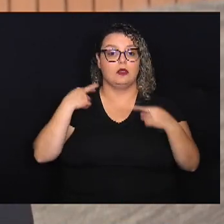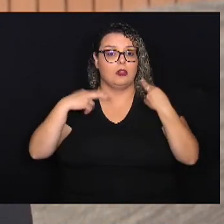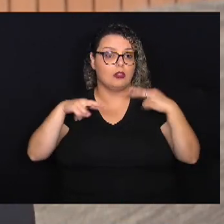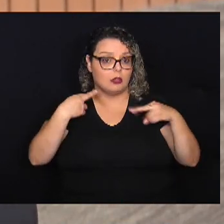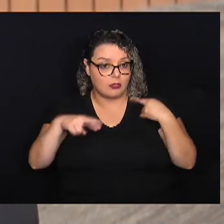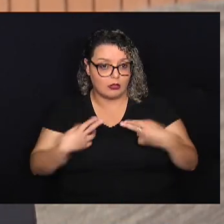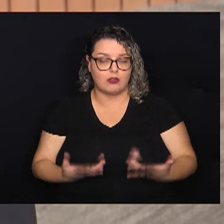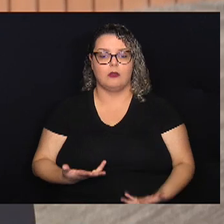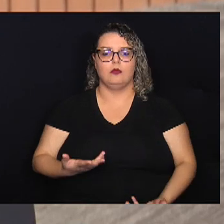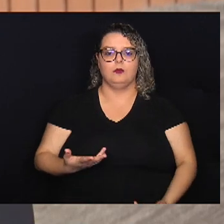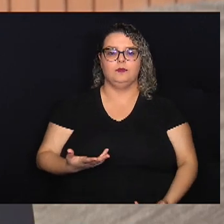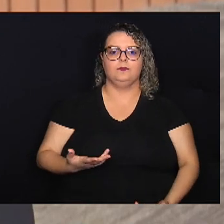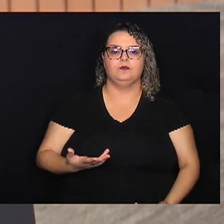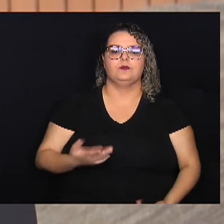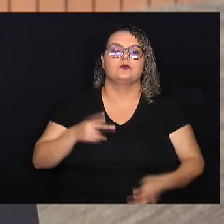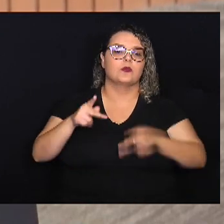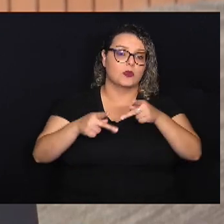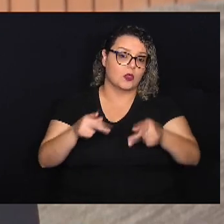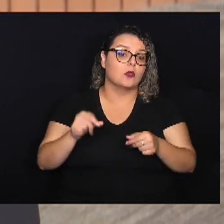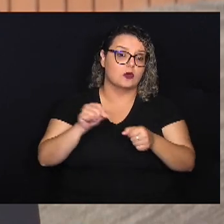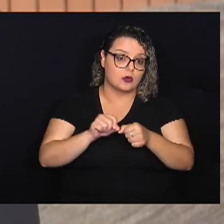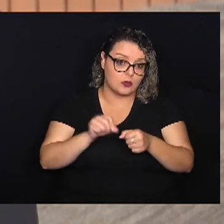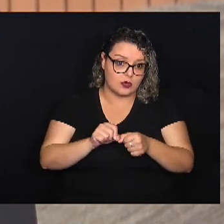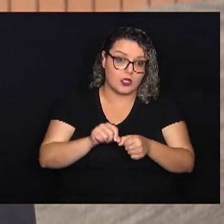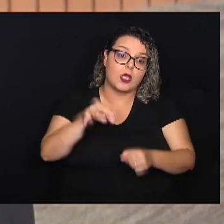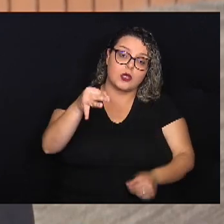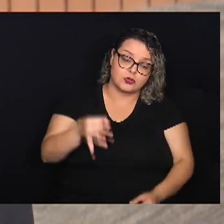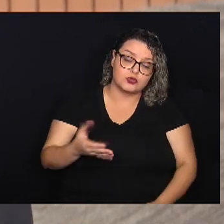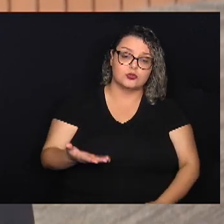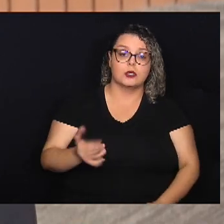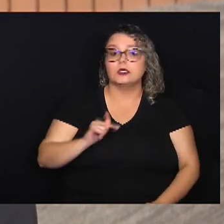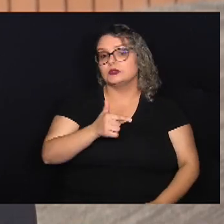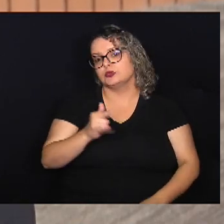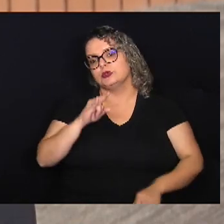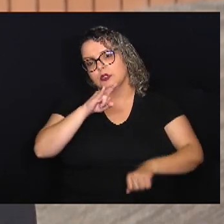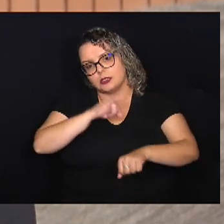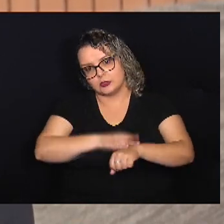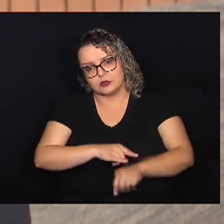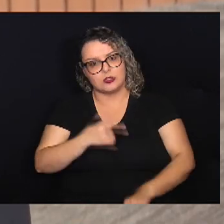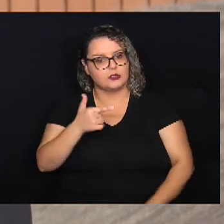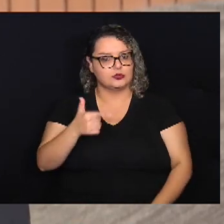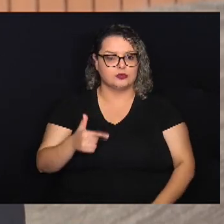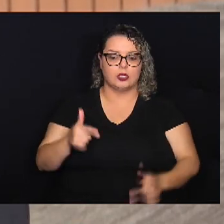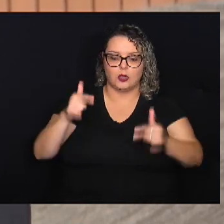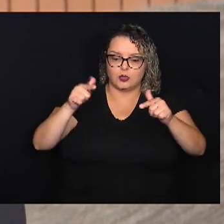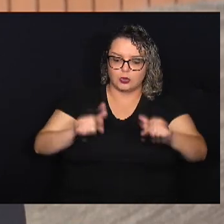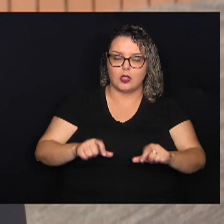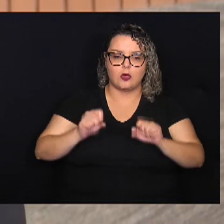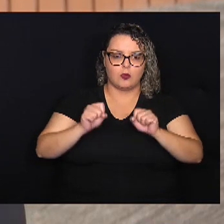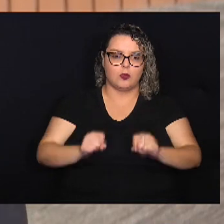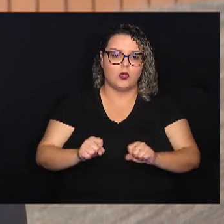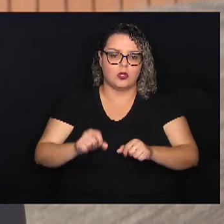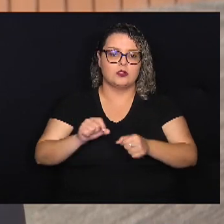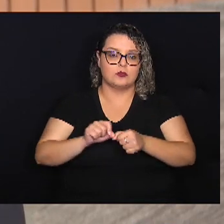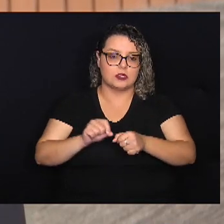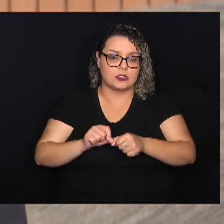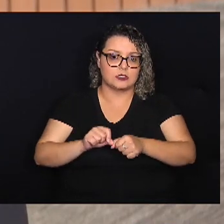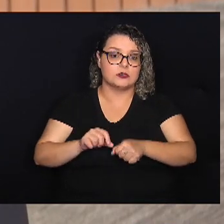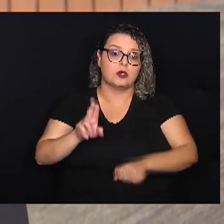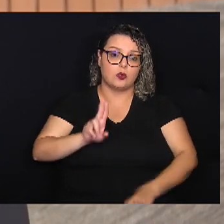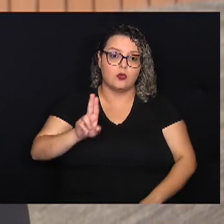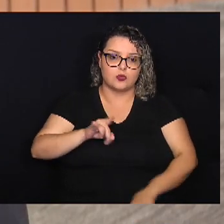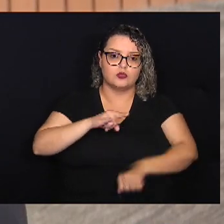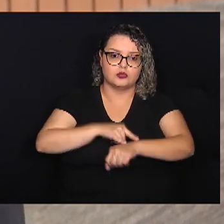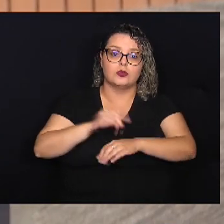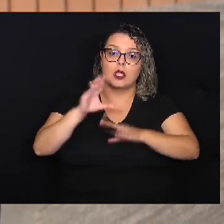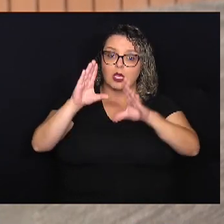esta população nos faz, justamente não ter banheiro, não ter pontos onde ele possa fazer as suas necessidades no período